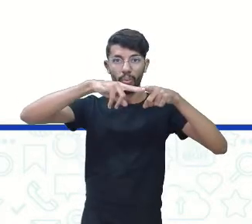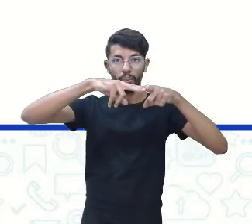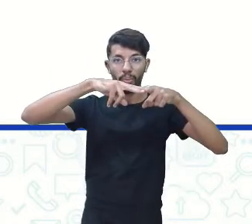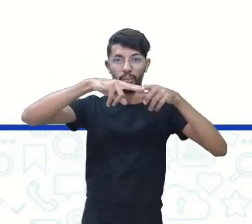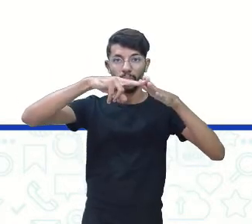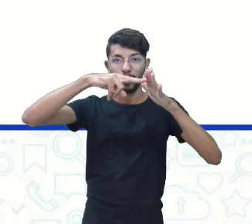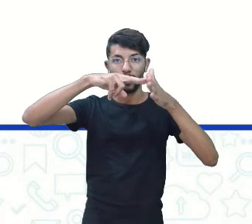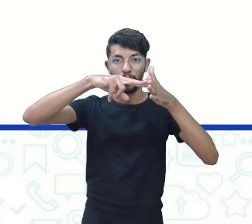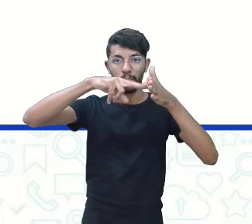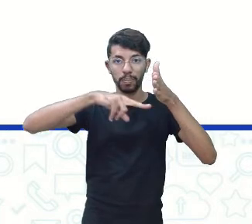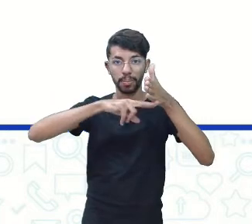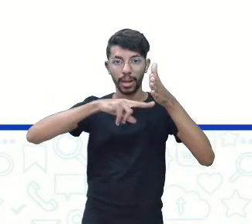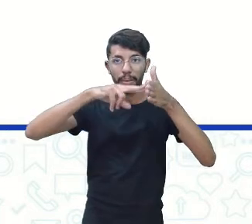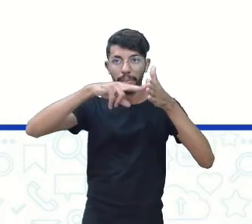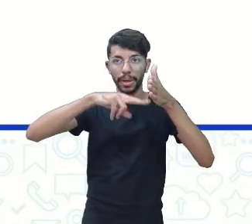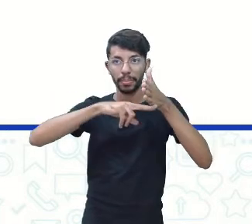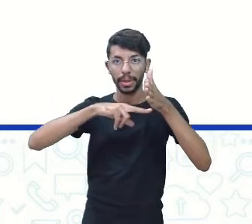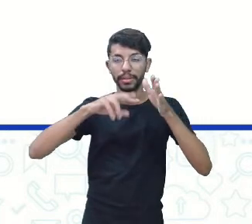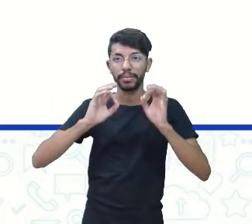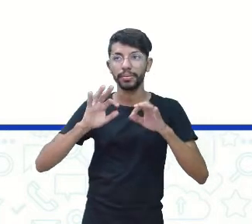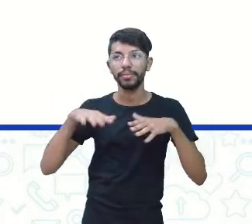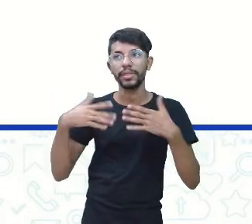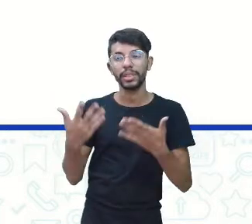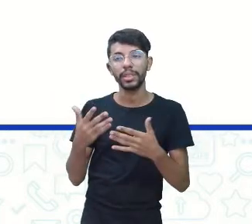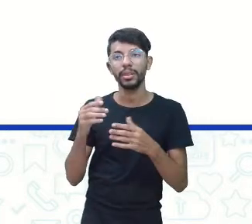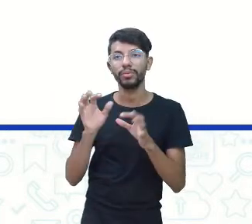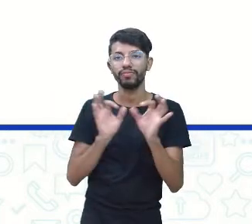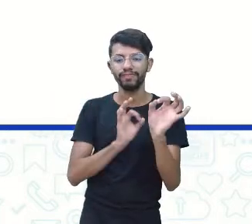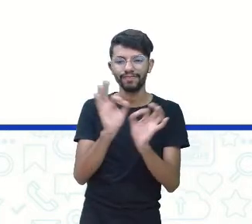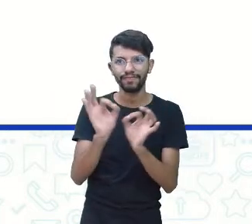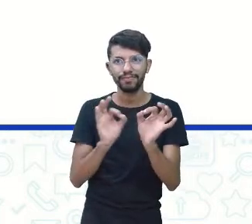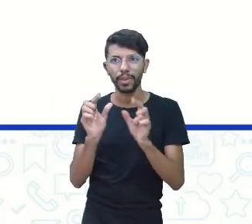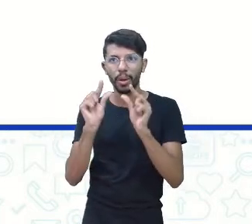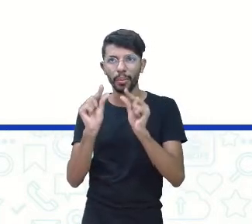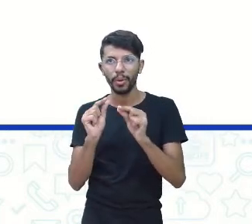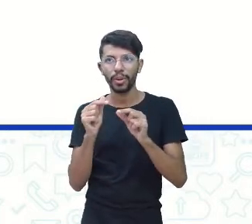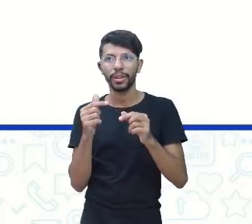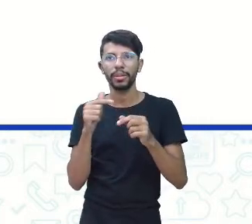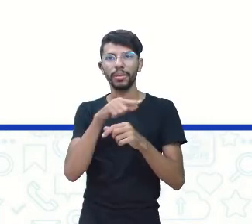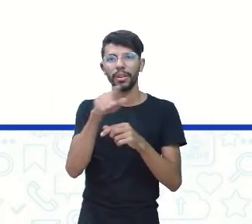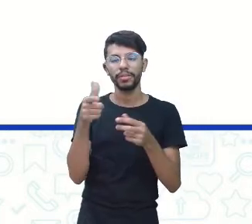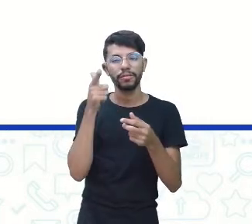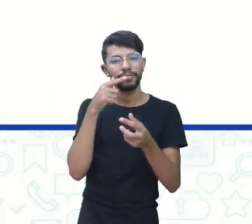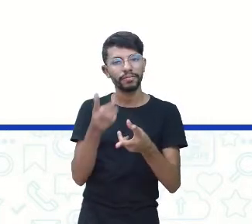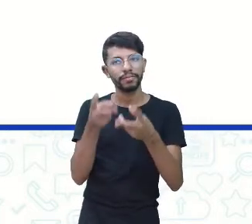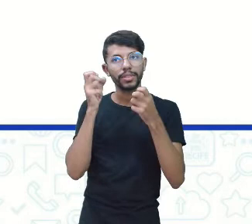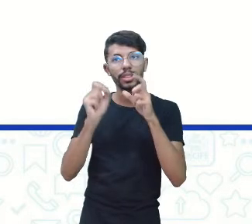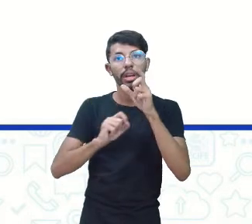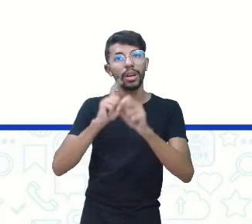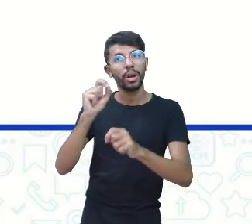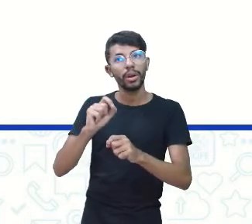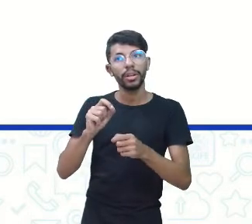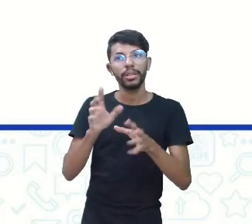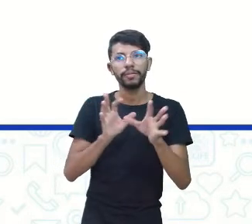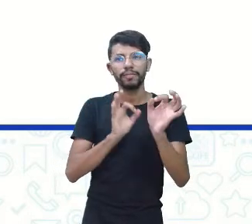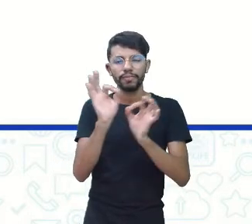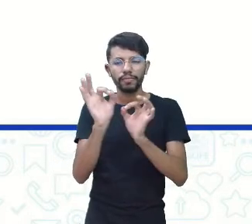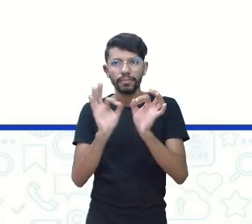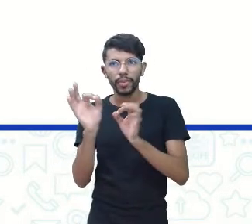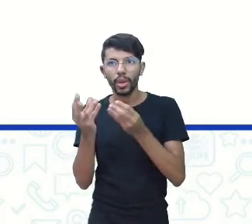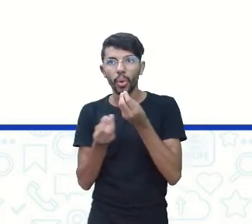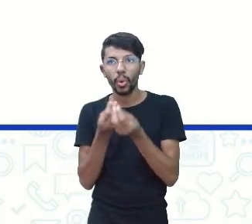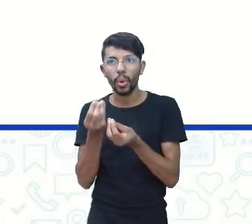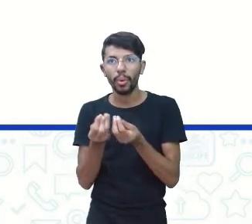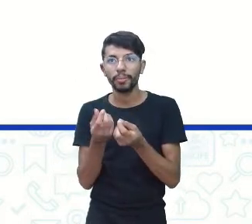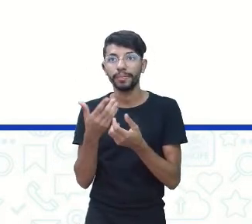sendo retangulares, ó. E aí eu tô mexendo um pouquinho para enquadrar, né, para você perceber nas direções como é que se encaixa. E